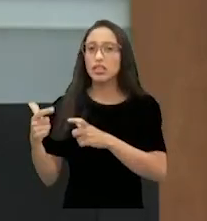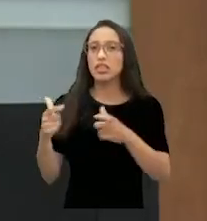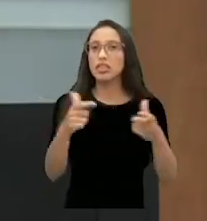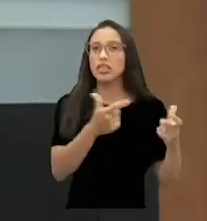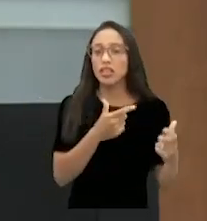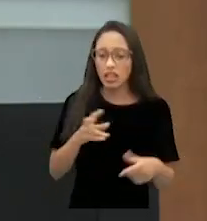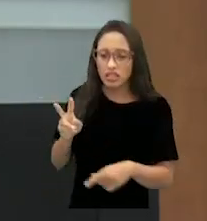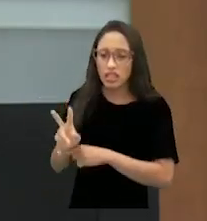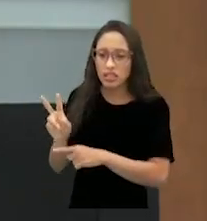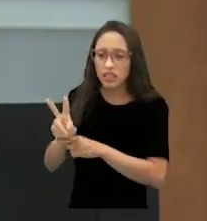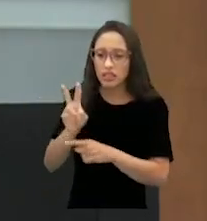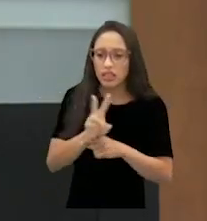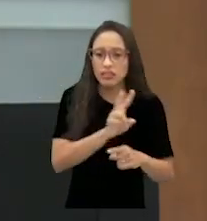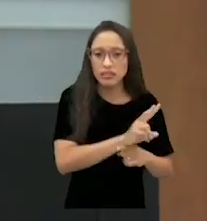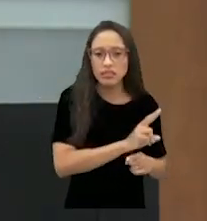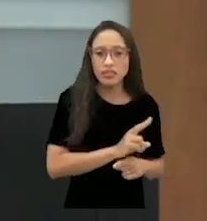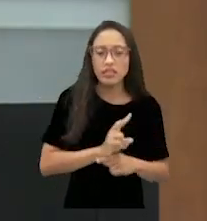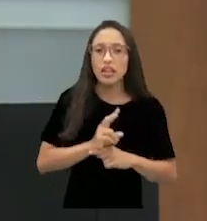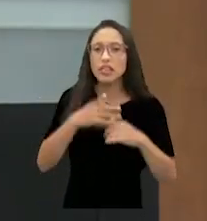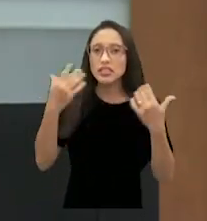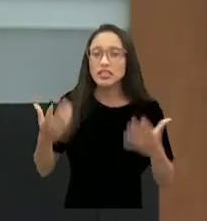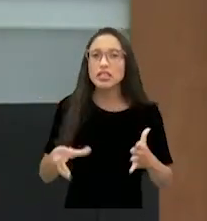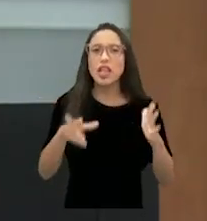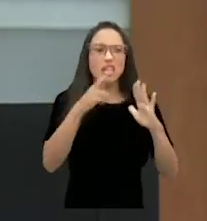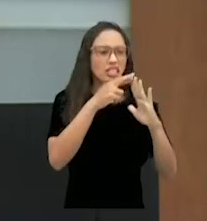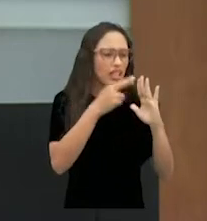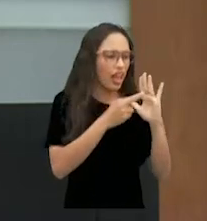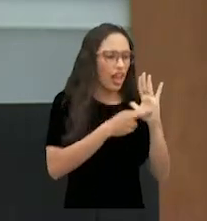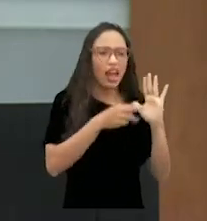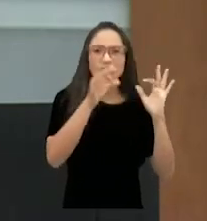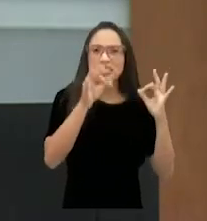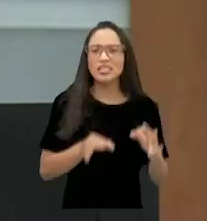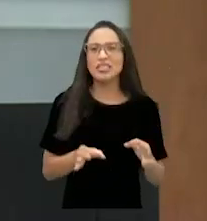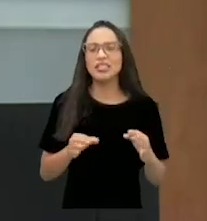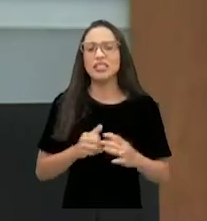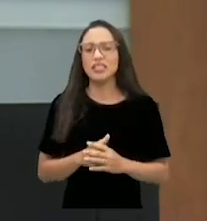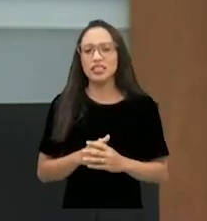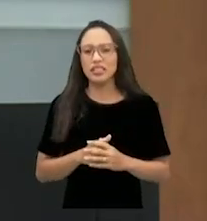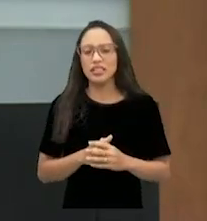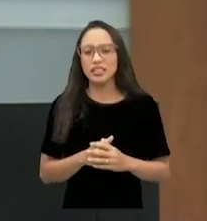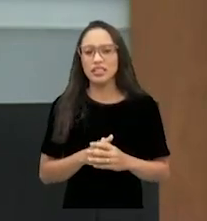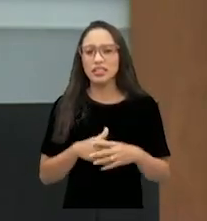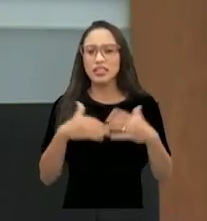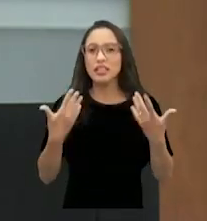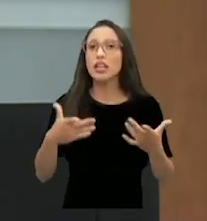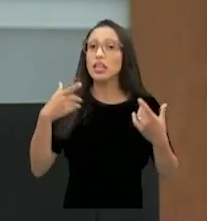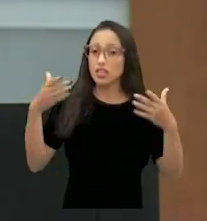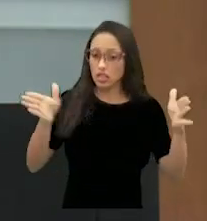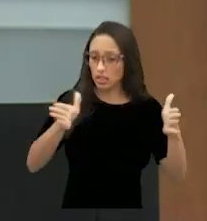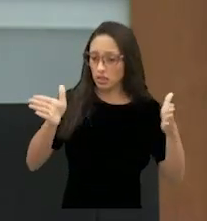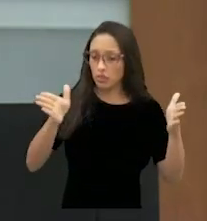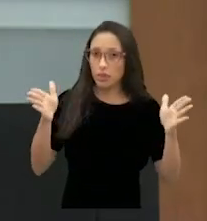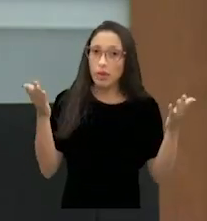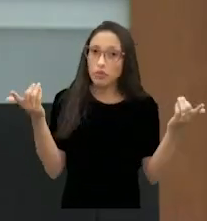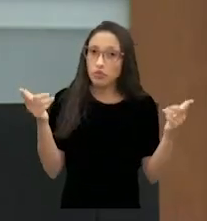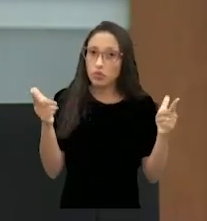sejam devidamente regularizadas. Esse prazo precisa ser menor.